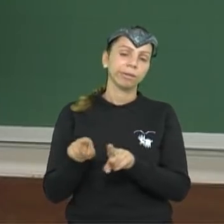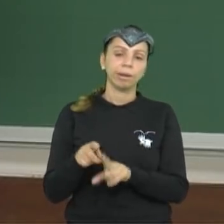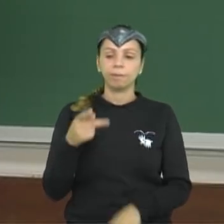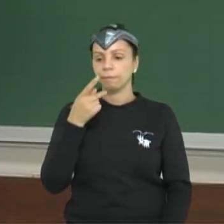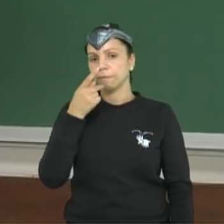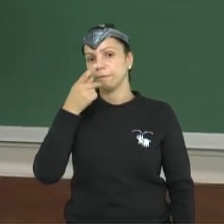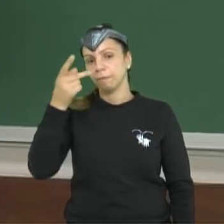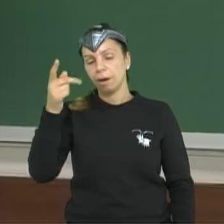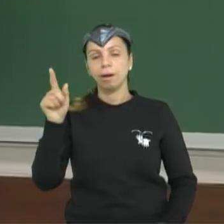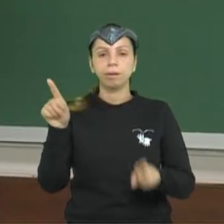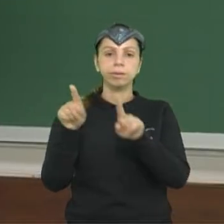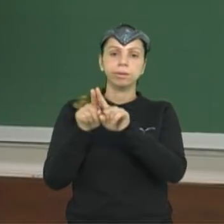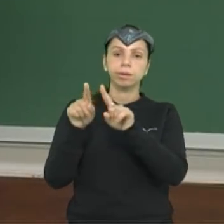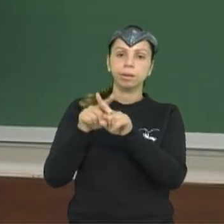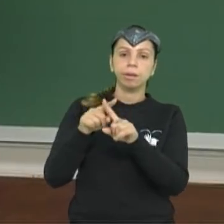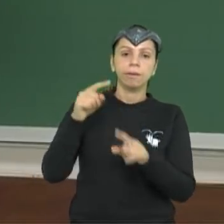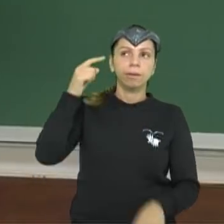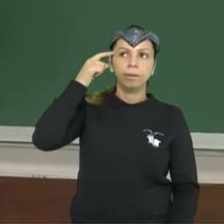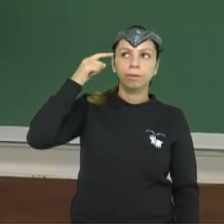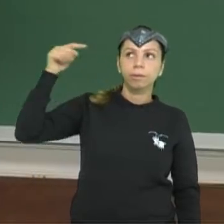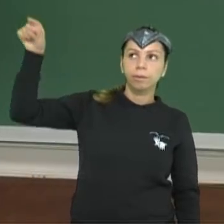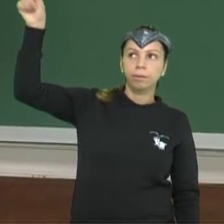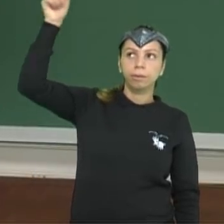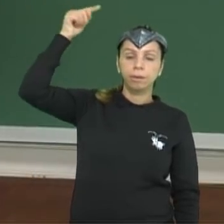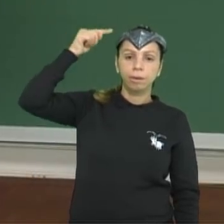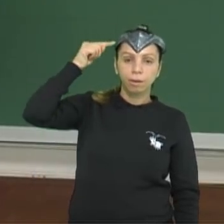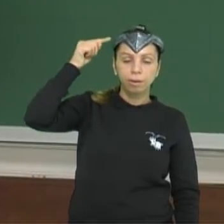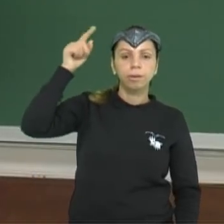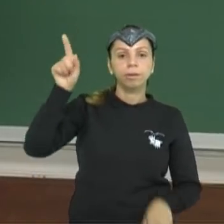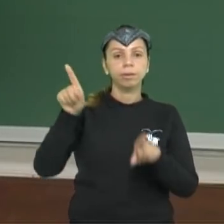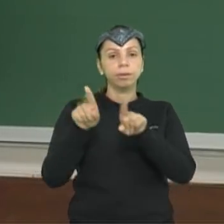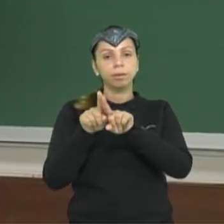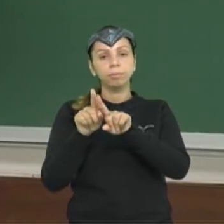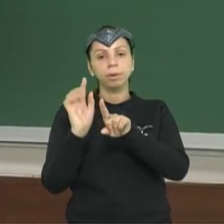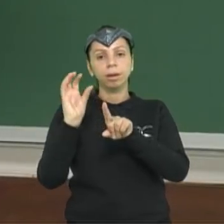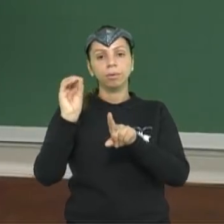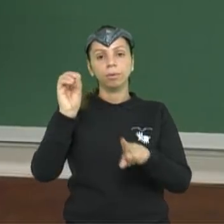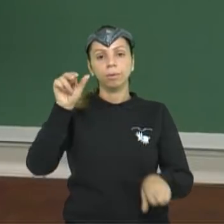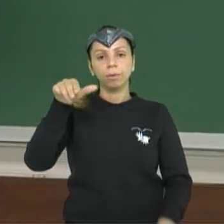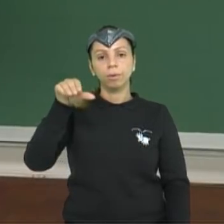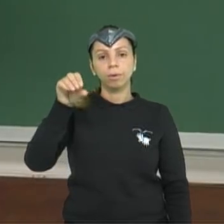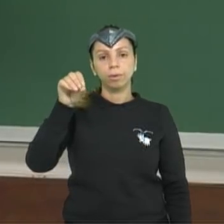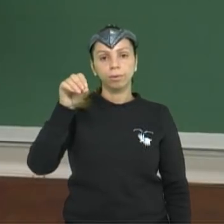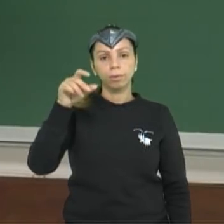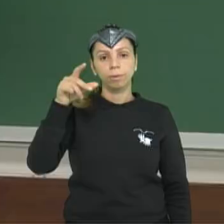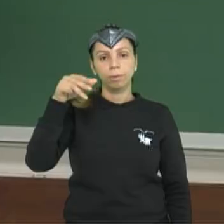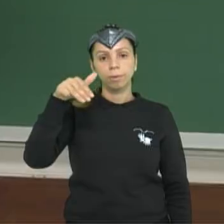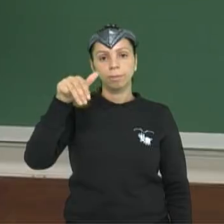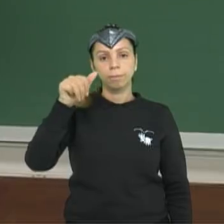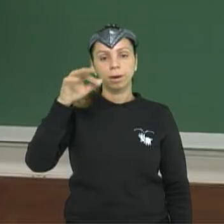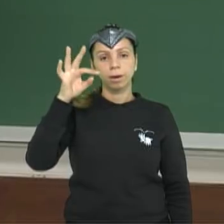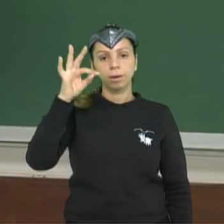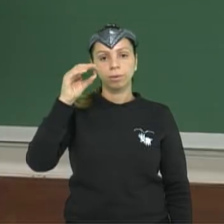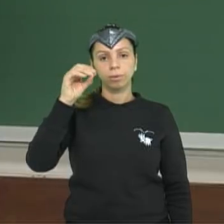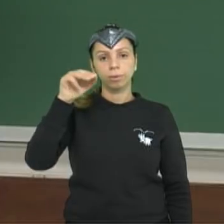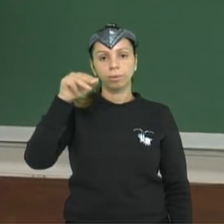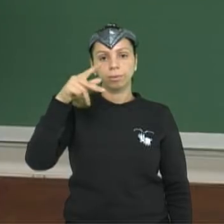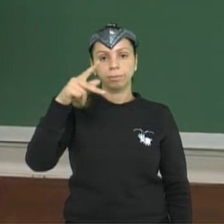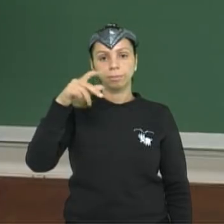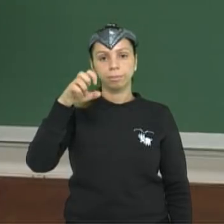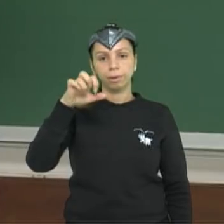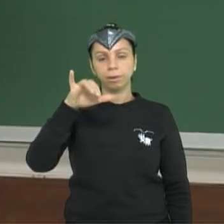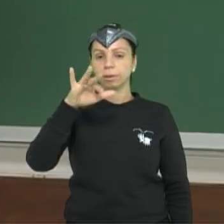ele vai ter os balões, se vai ter onomatopeias, qual vai ser a linguagem que você vai